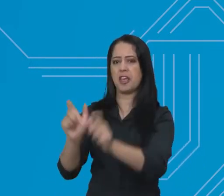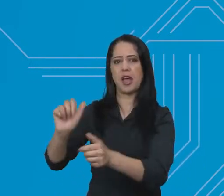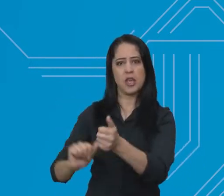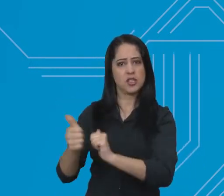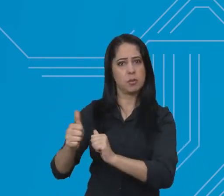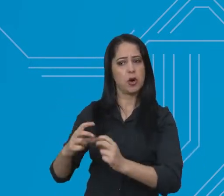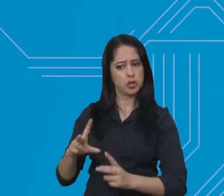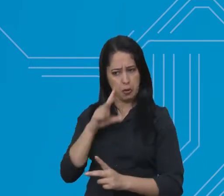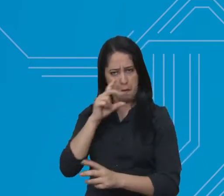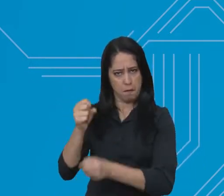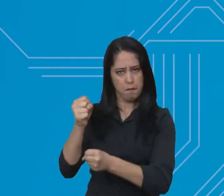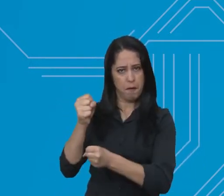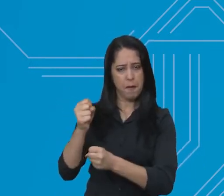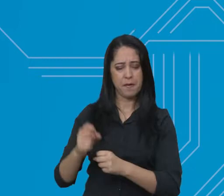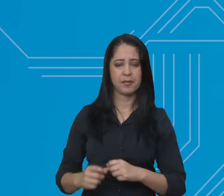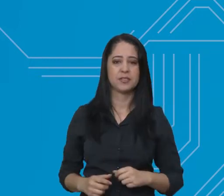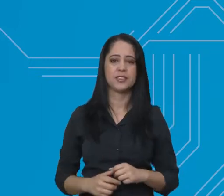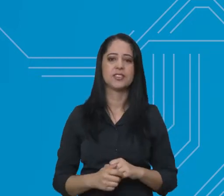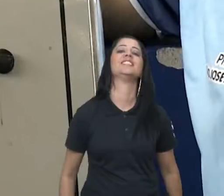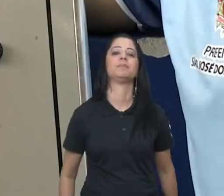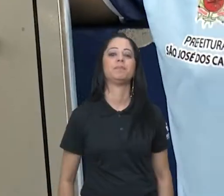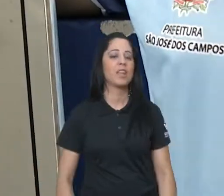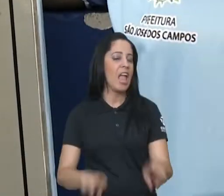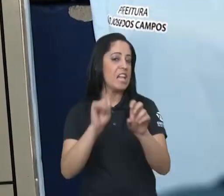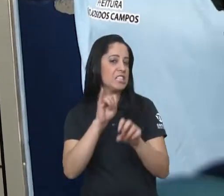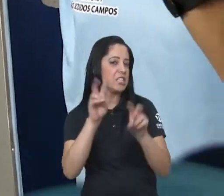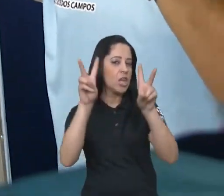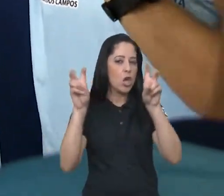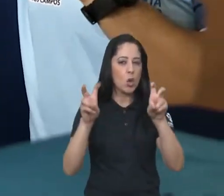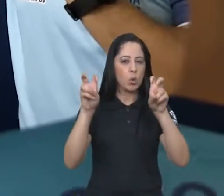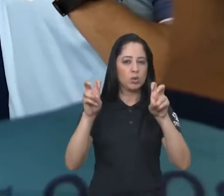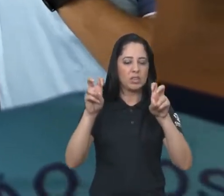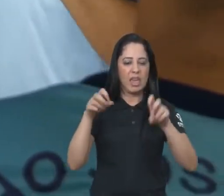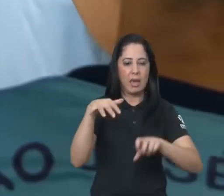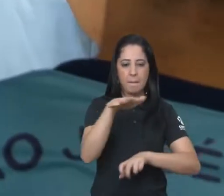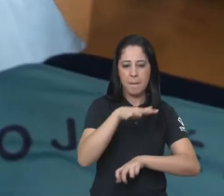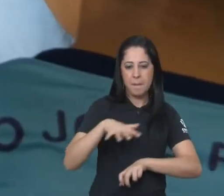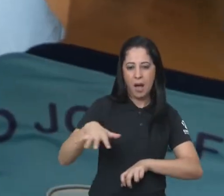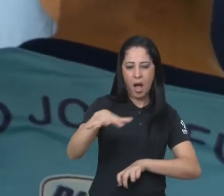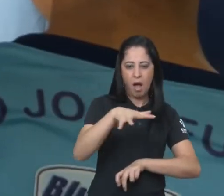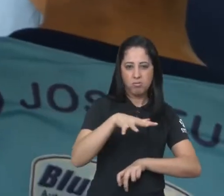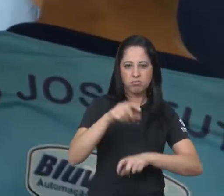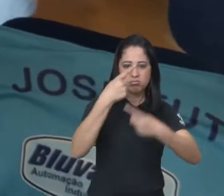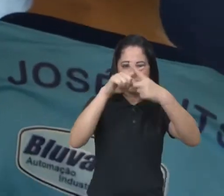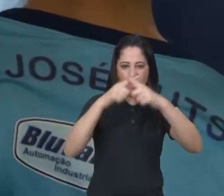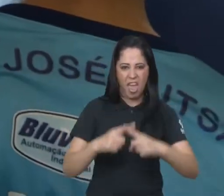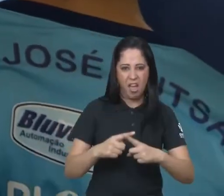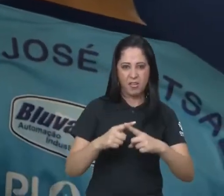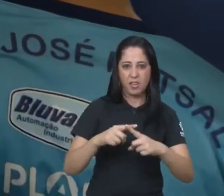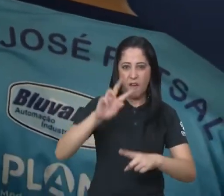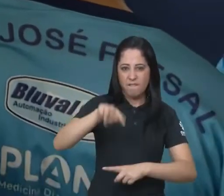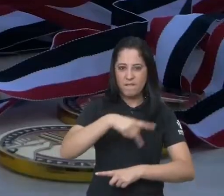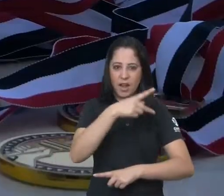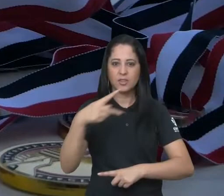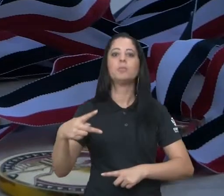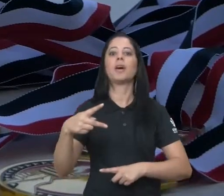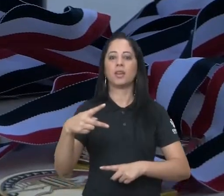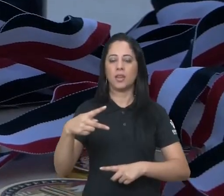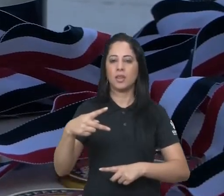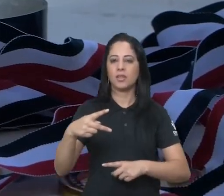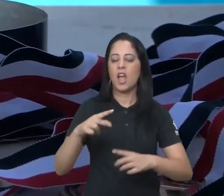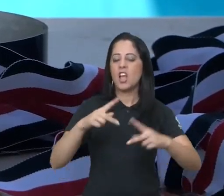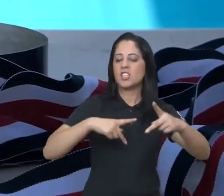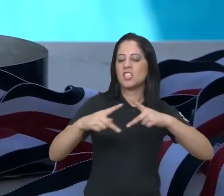a força do esporte joseense na região. Quando o assunto é Jogos Regionais, São José dá aula. O